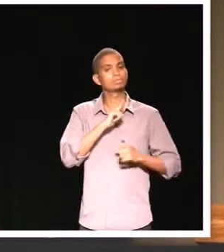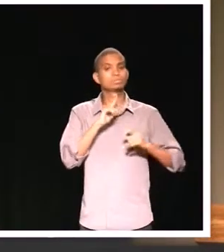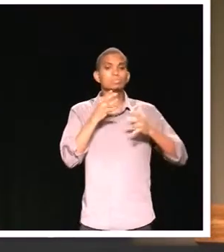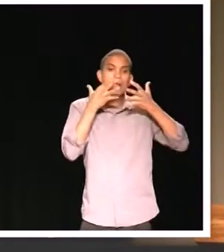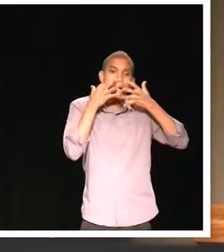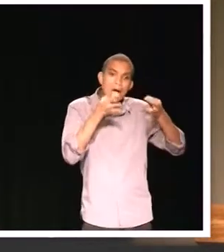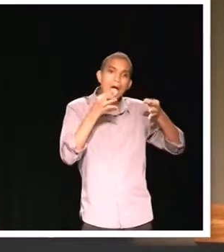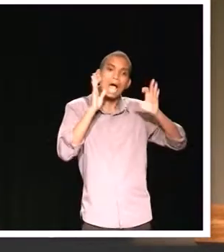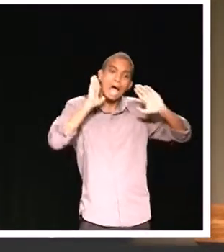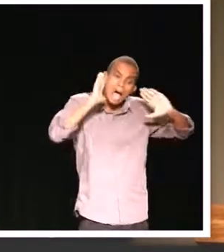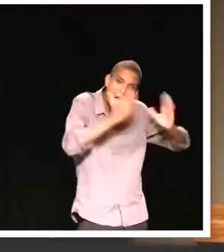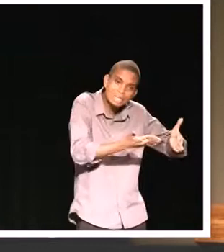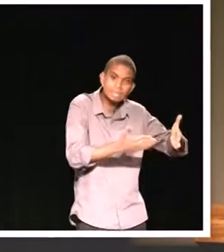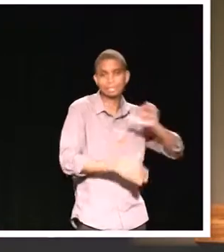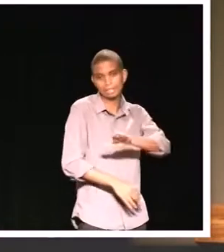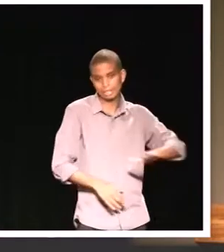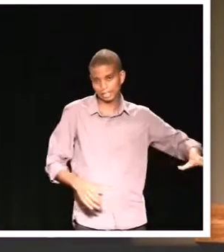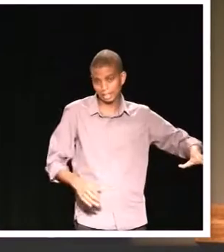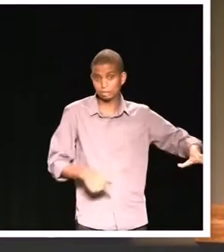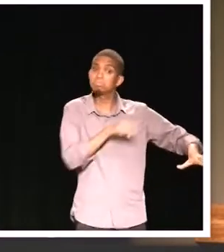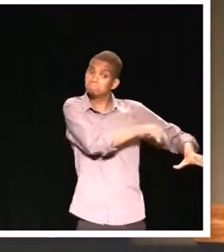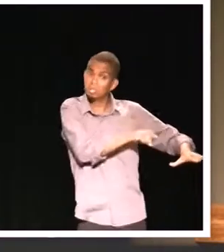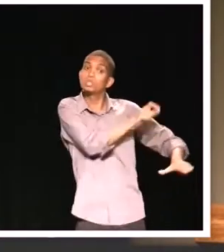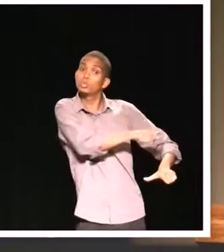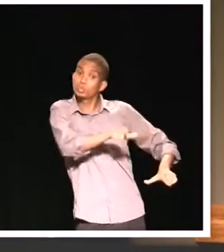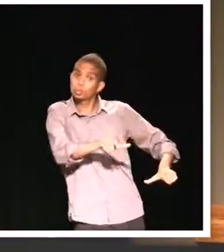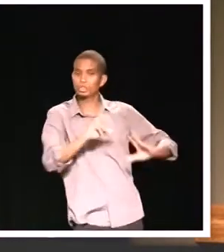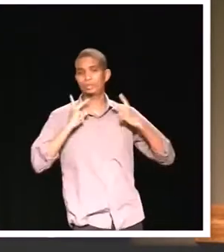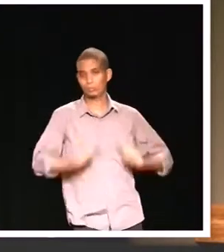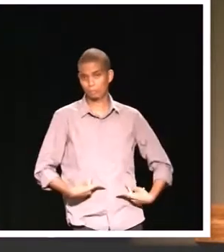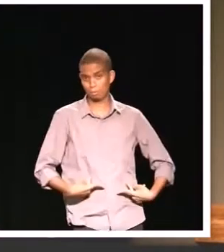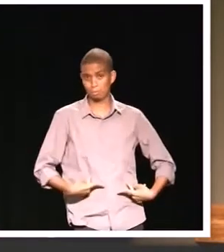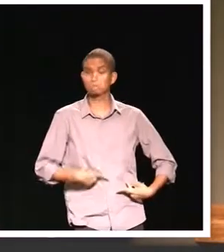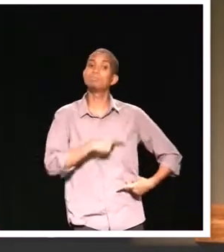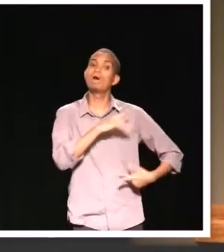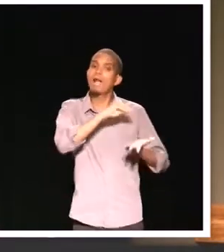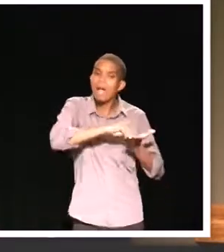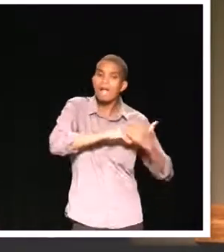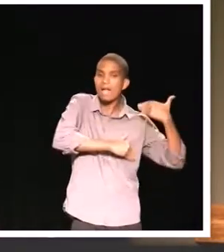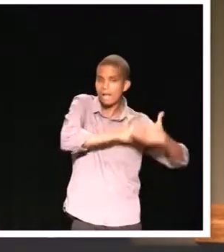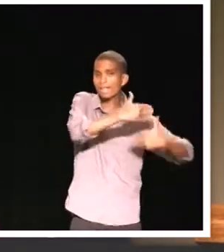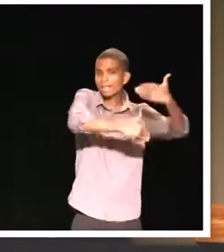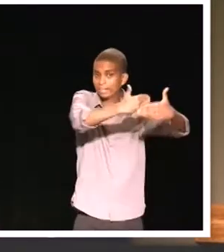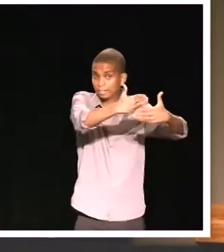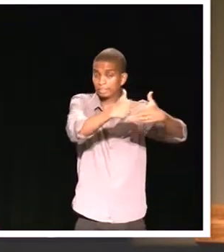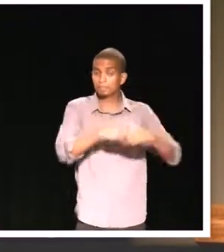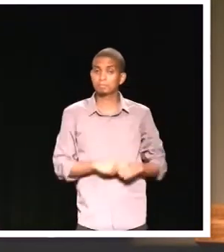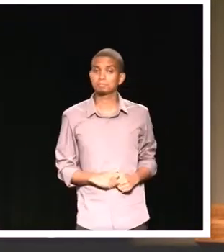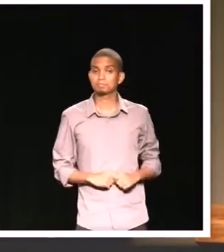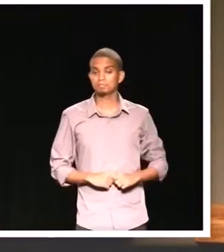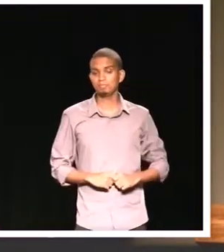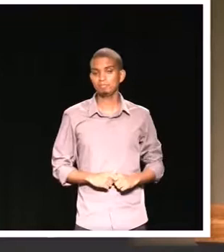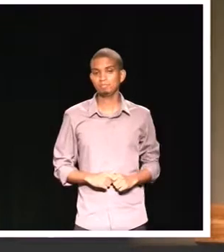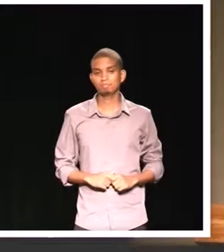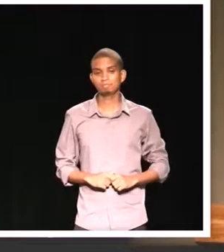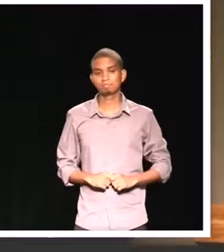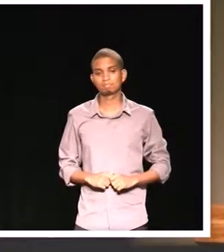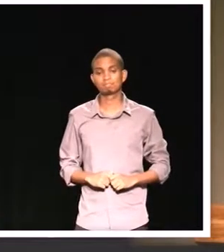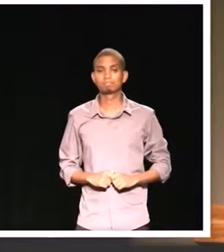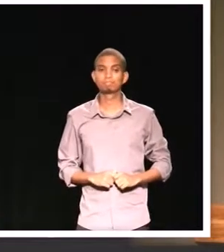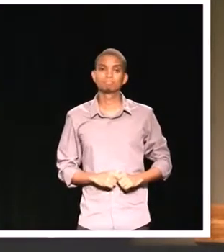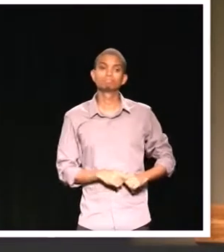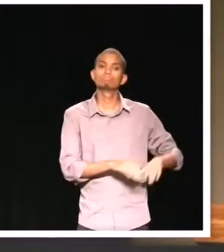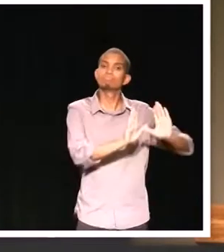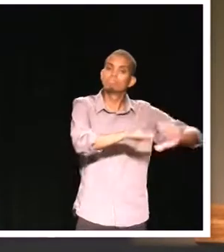atenção são as crianças, são sujeitos humanos em desenvolvimento, são